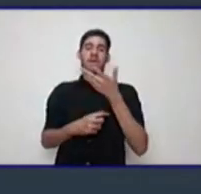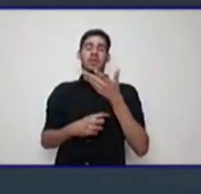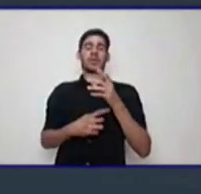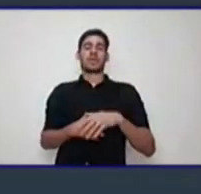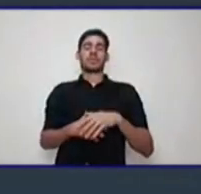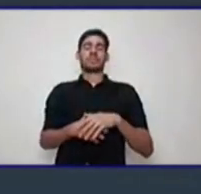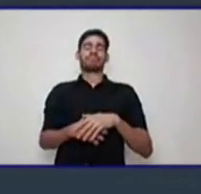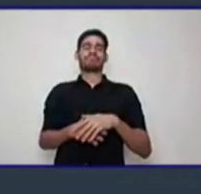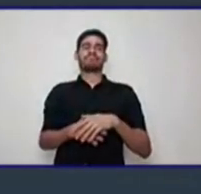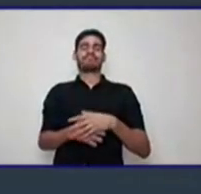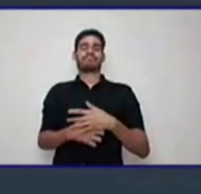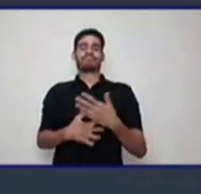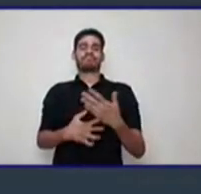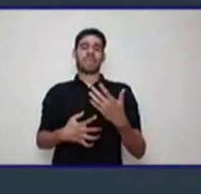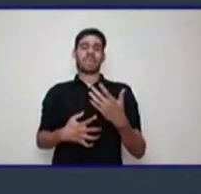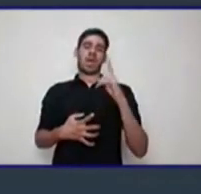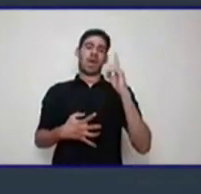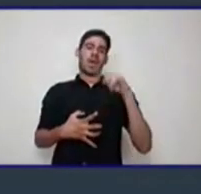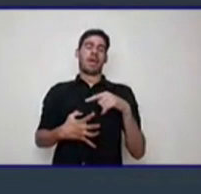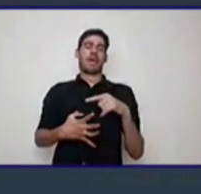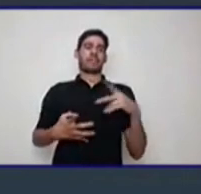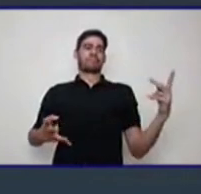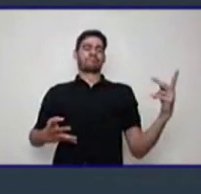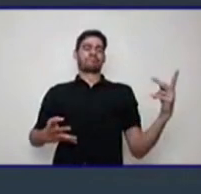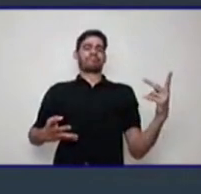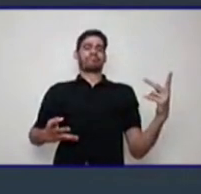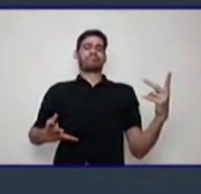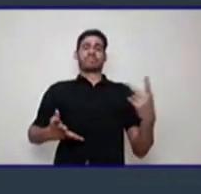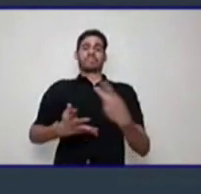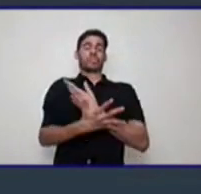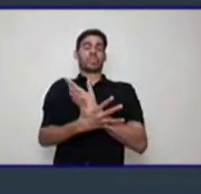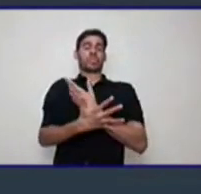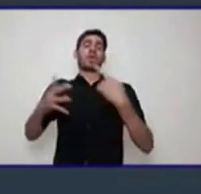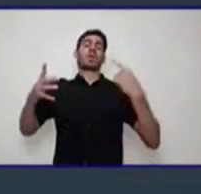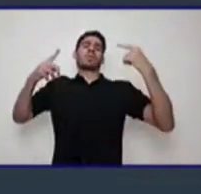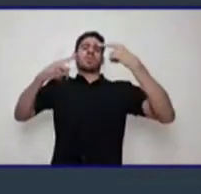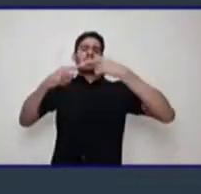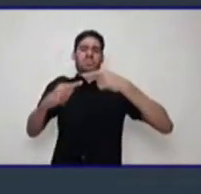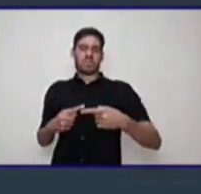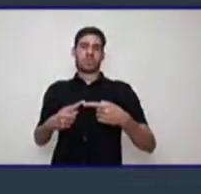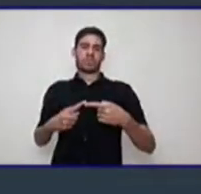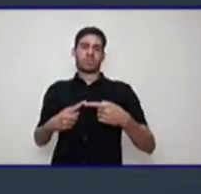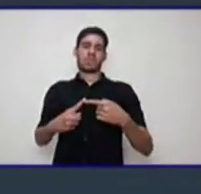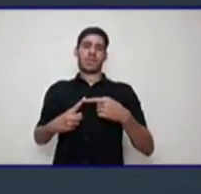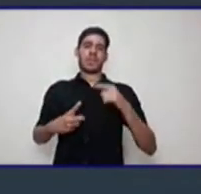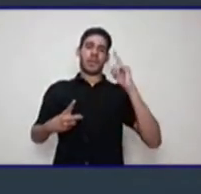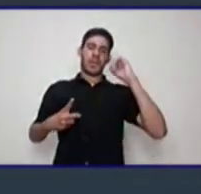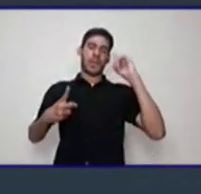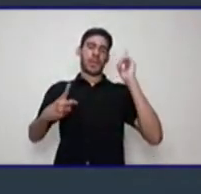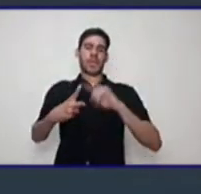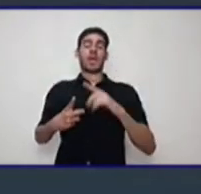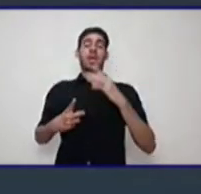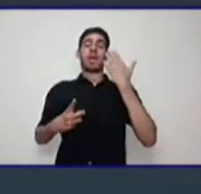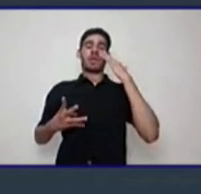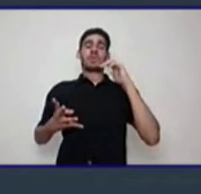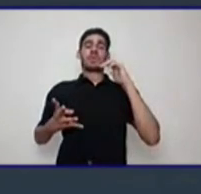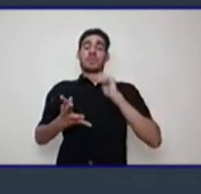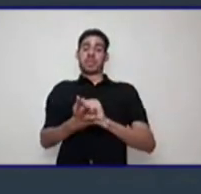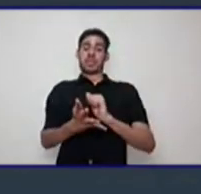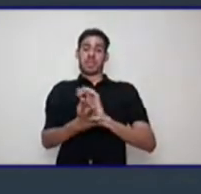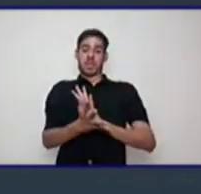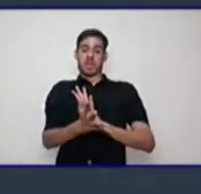digamos assim, que é uma consequência que está no dissenso, entendo que a sanção a qual se